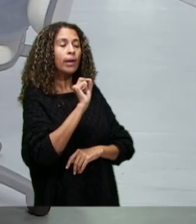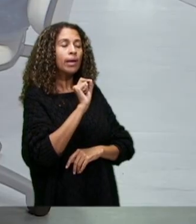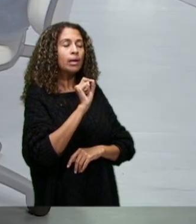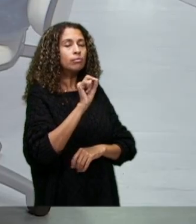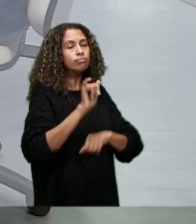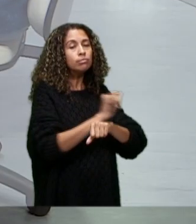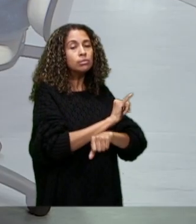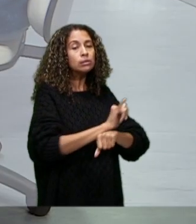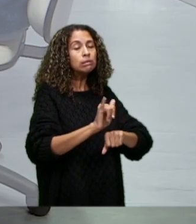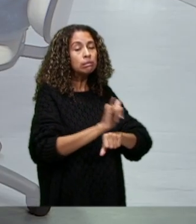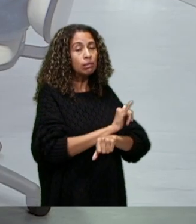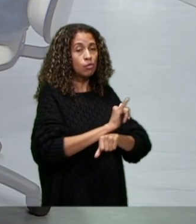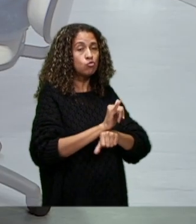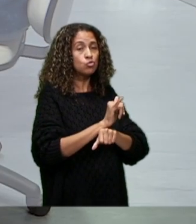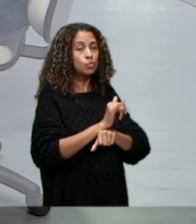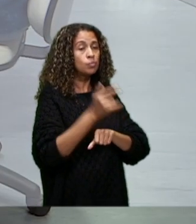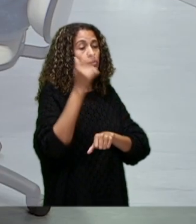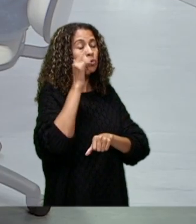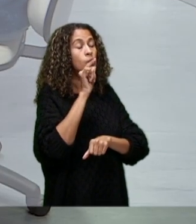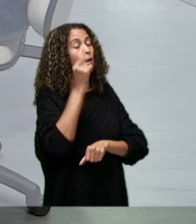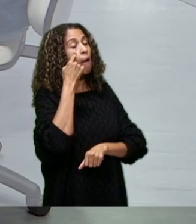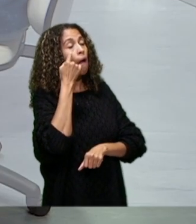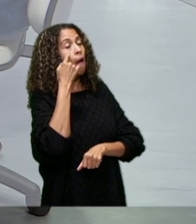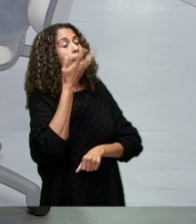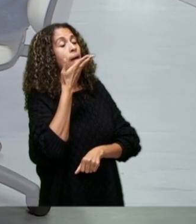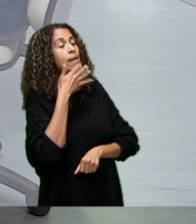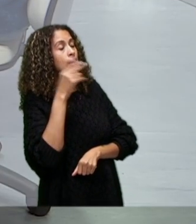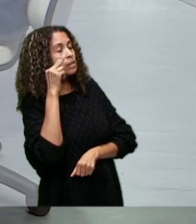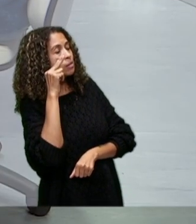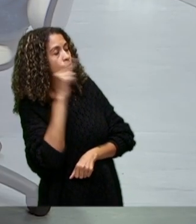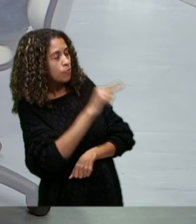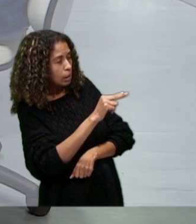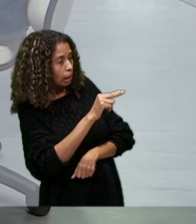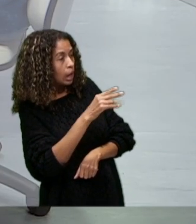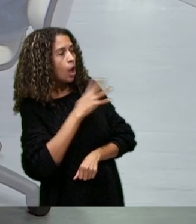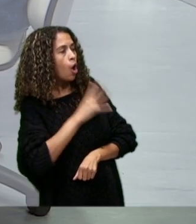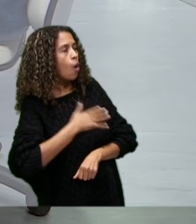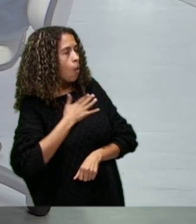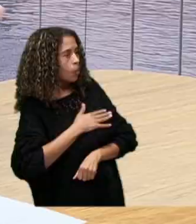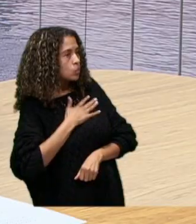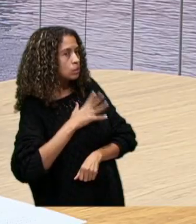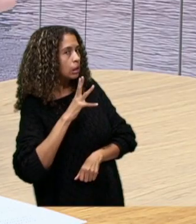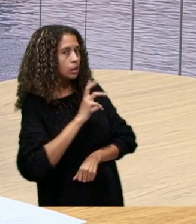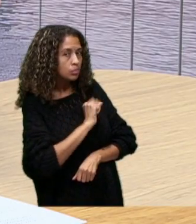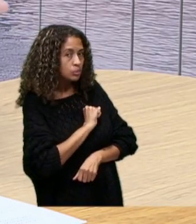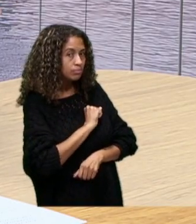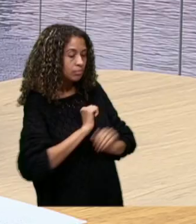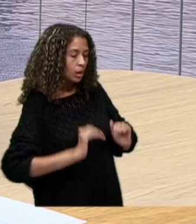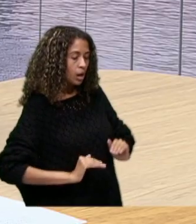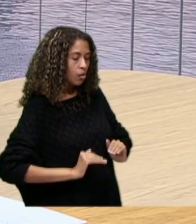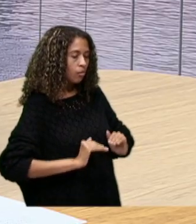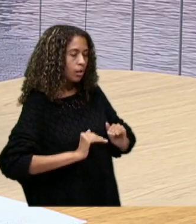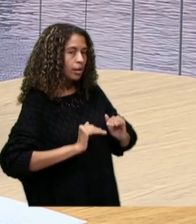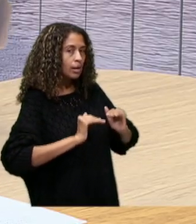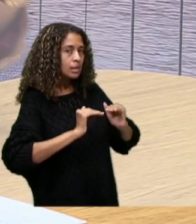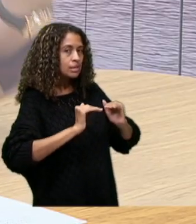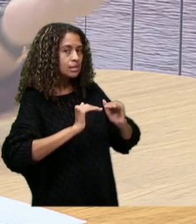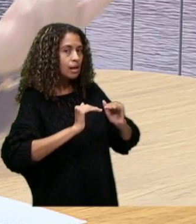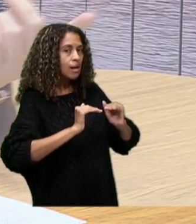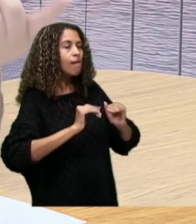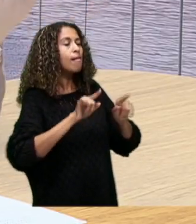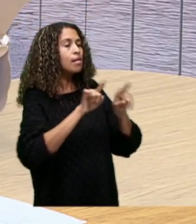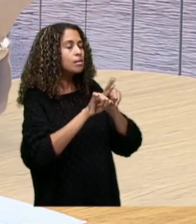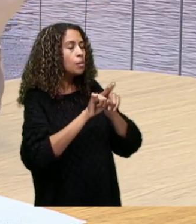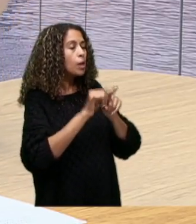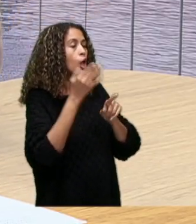abrem para alguma criança que veja aquilo ali, se apaixonou naquele tema, ela vai crescendo, à medida que for crescendo, ela vai também se